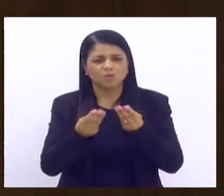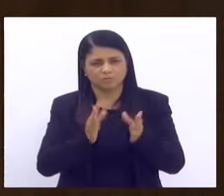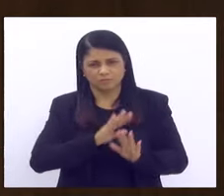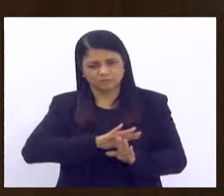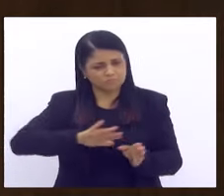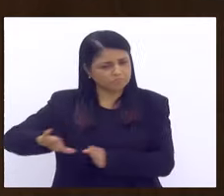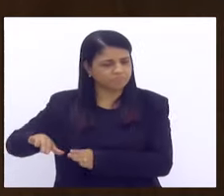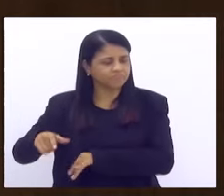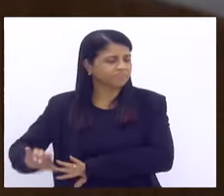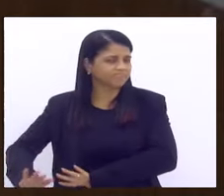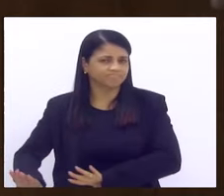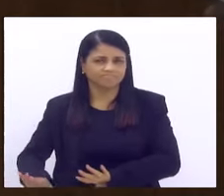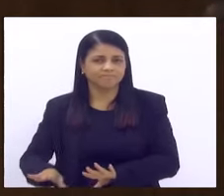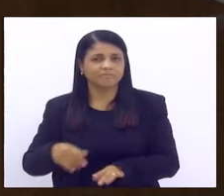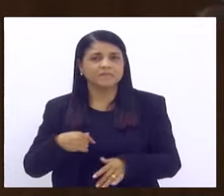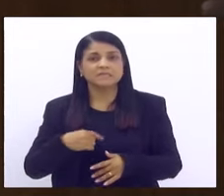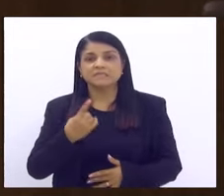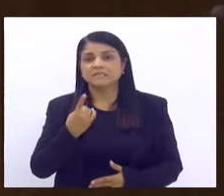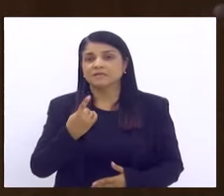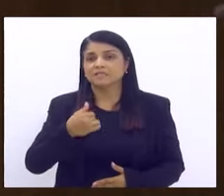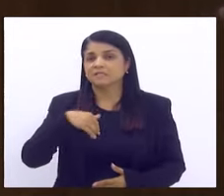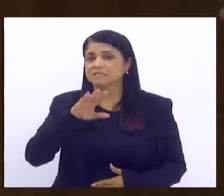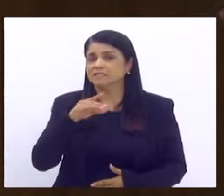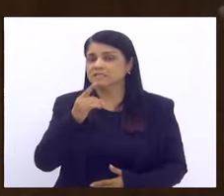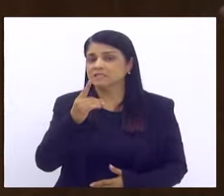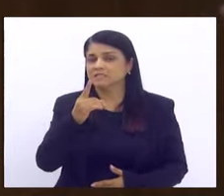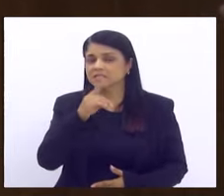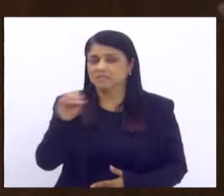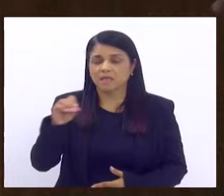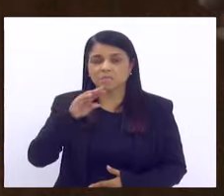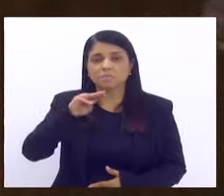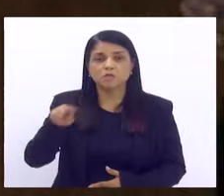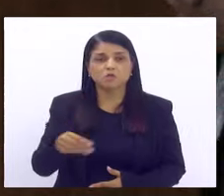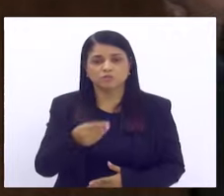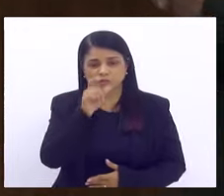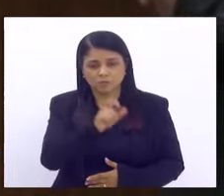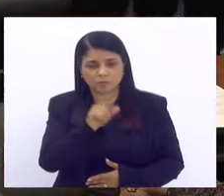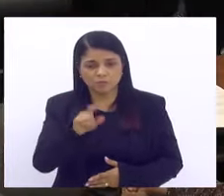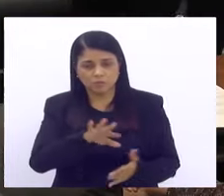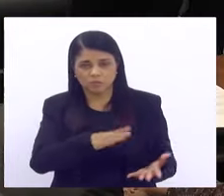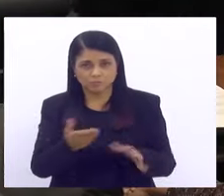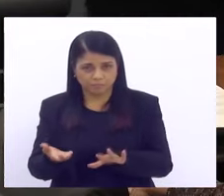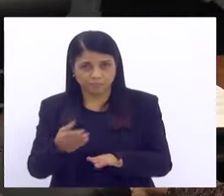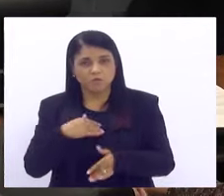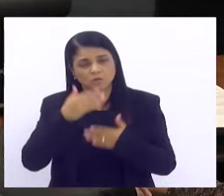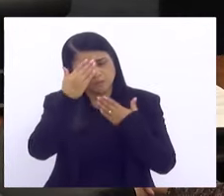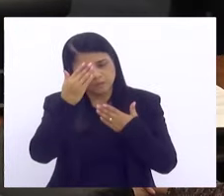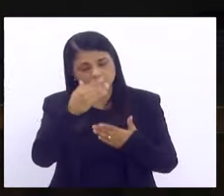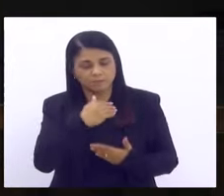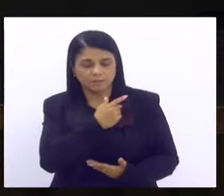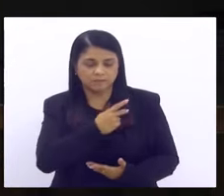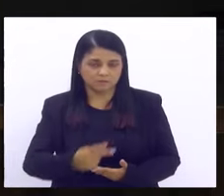pessoas somente no século XX. Muito obrigado, senhora presidente.